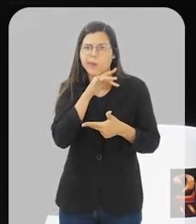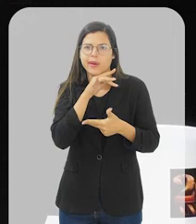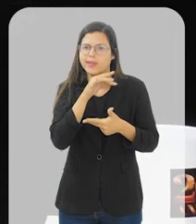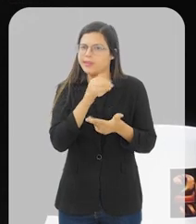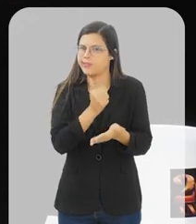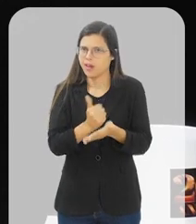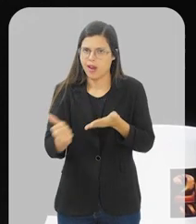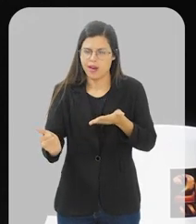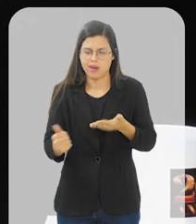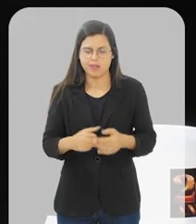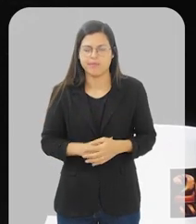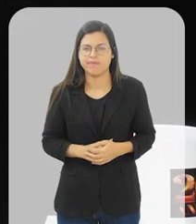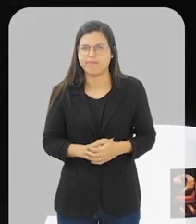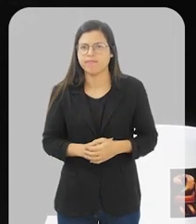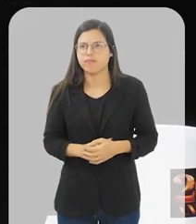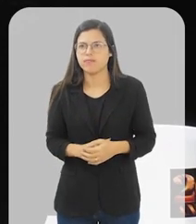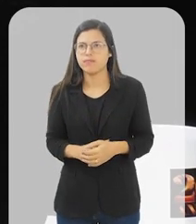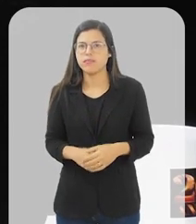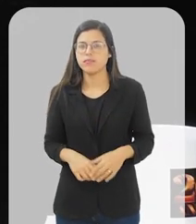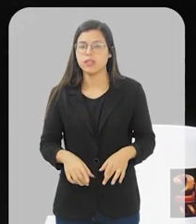contamina todo mundo. E